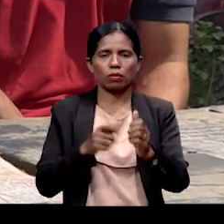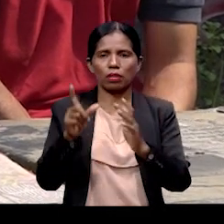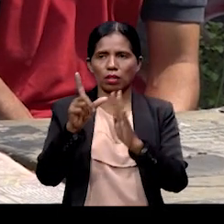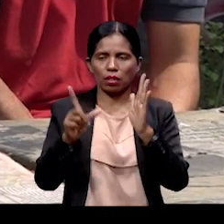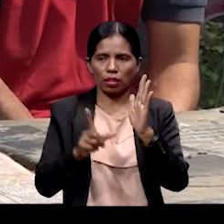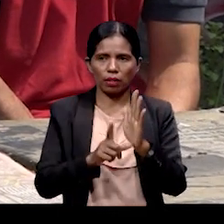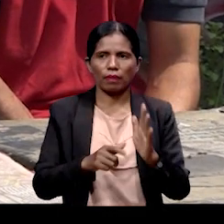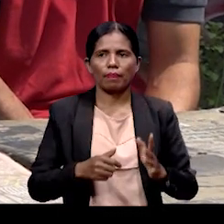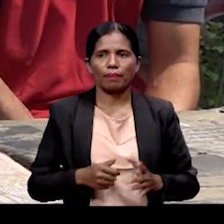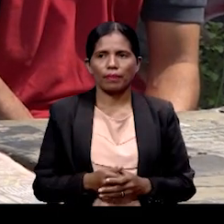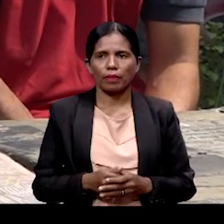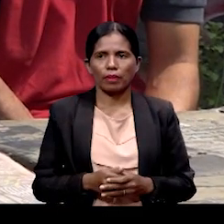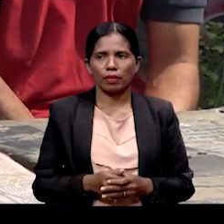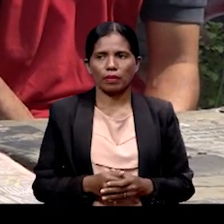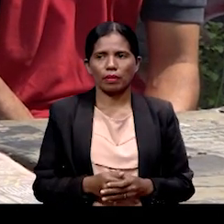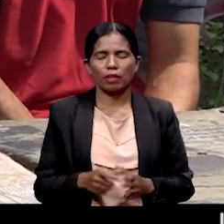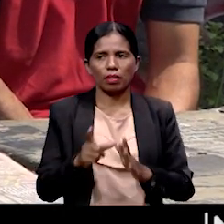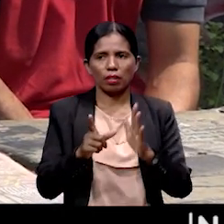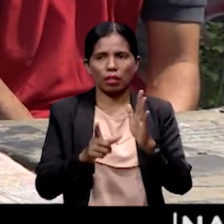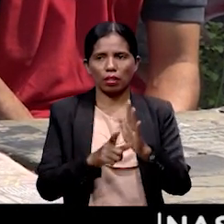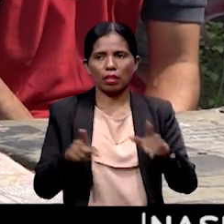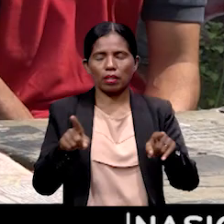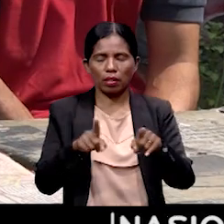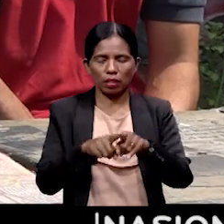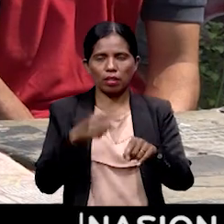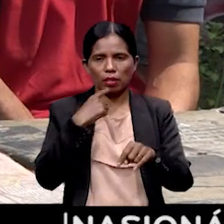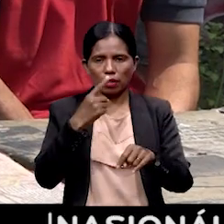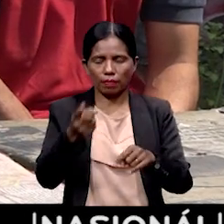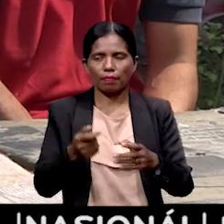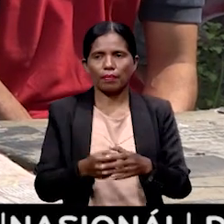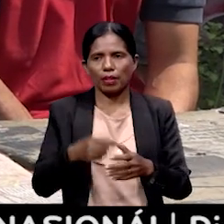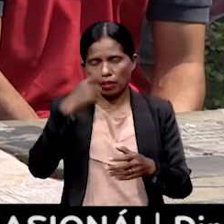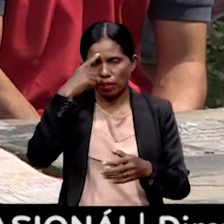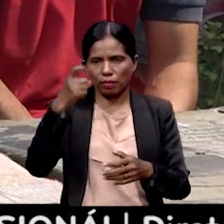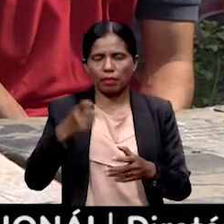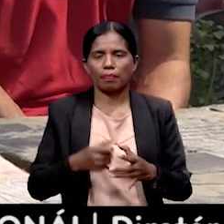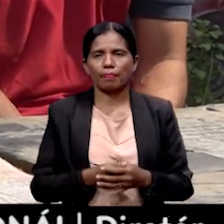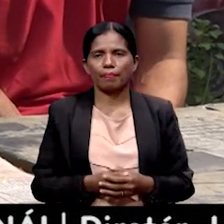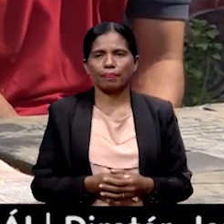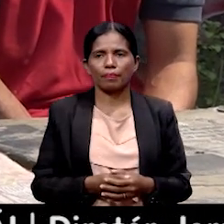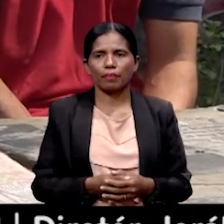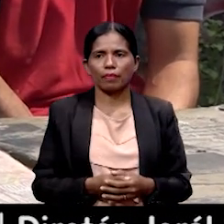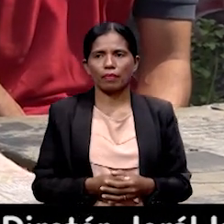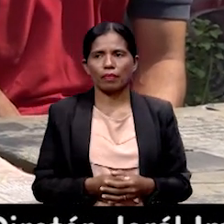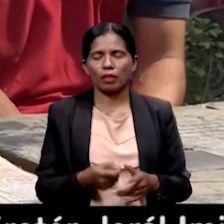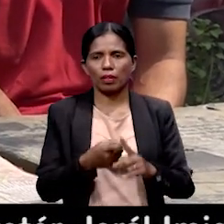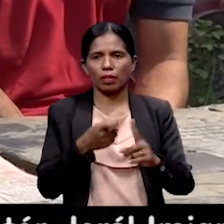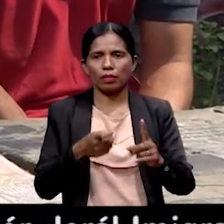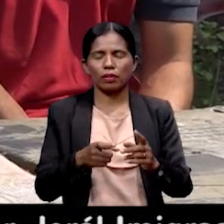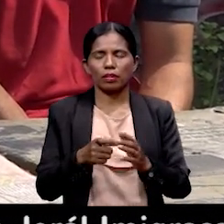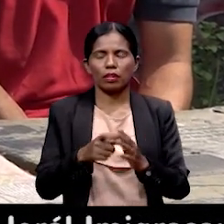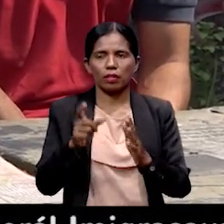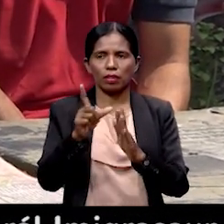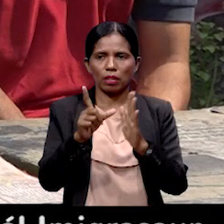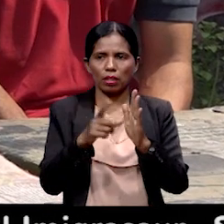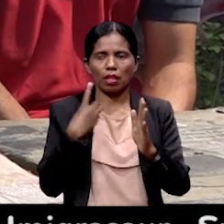nia procedimento balo ne bem nesse ne tene lei haruka tamba ide ne Kusi parte legal di nia, ami